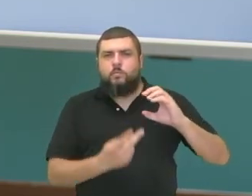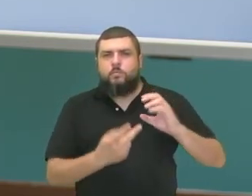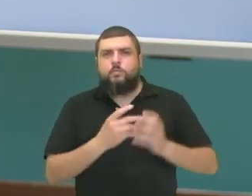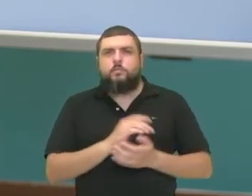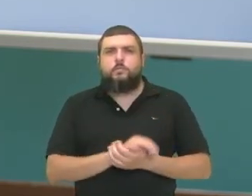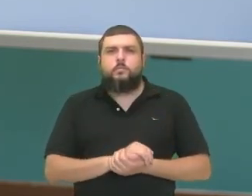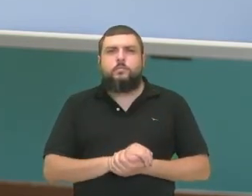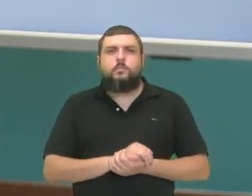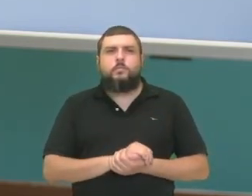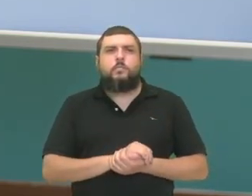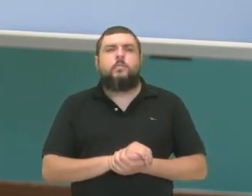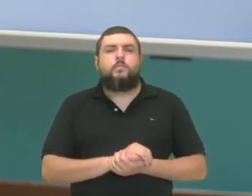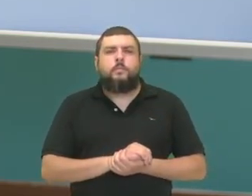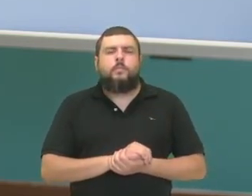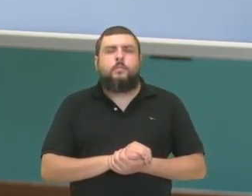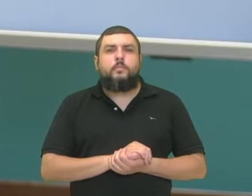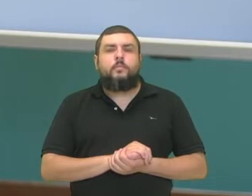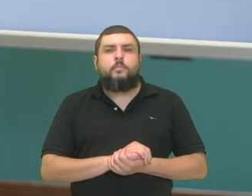uma